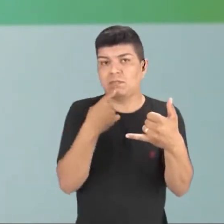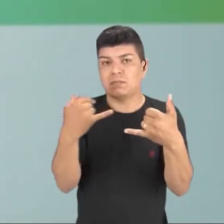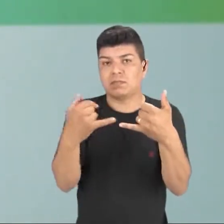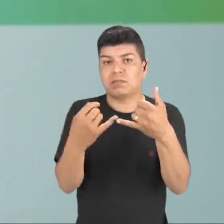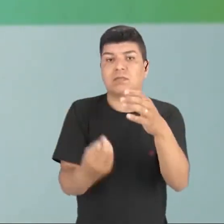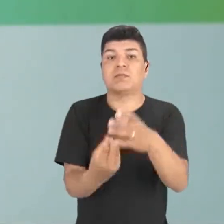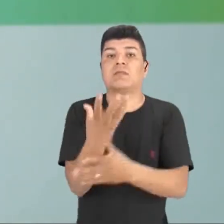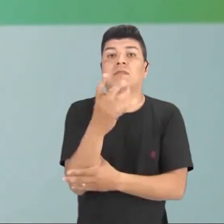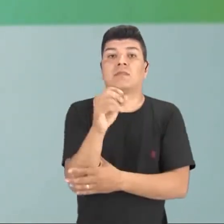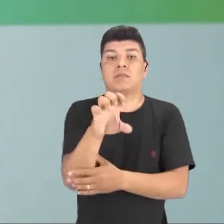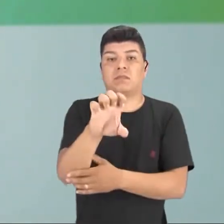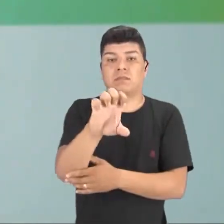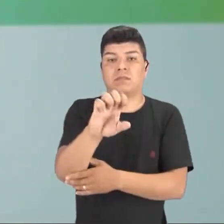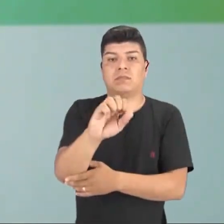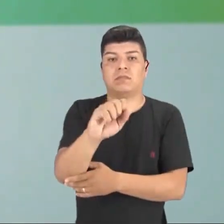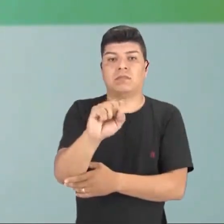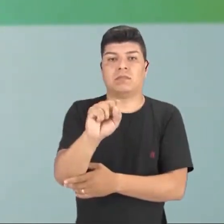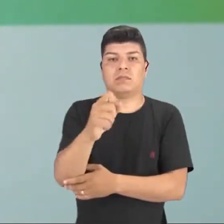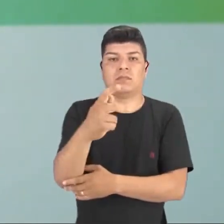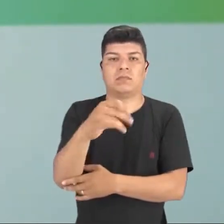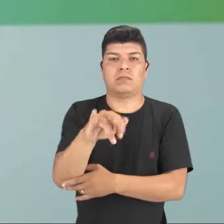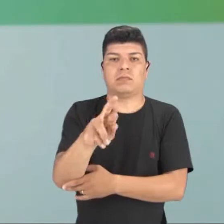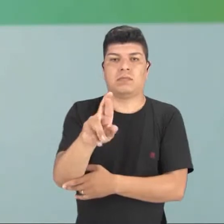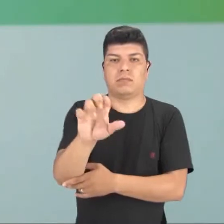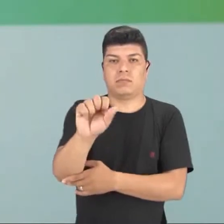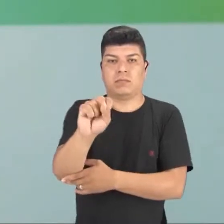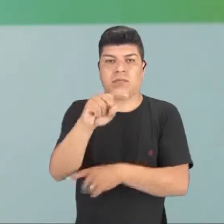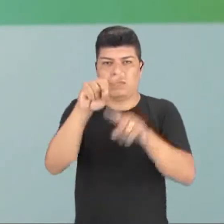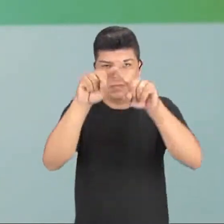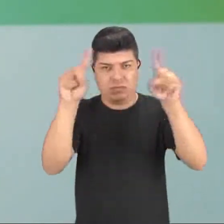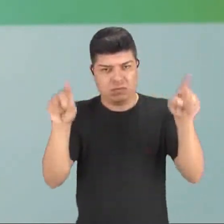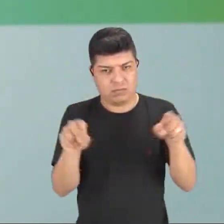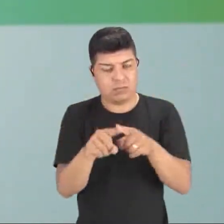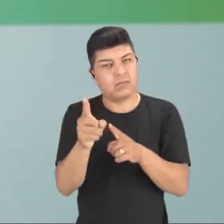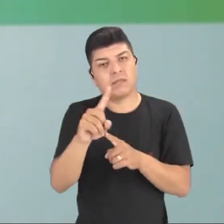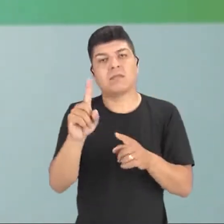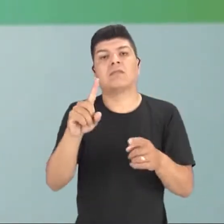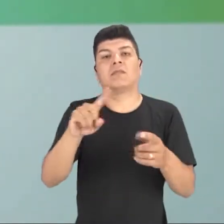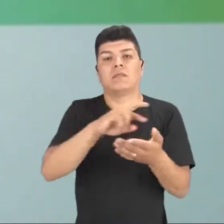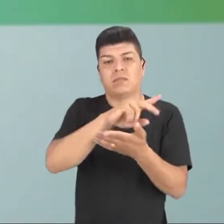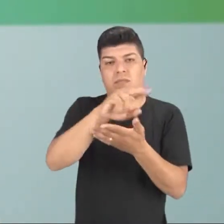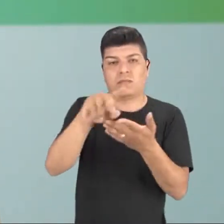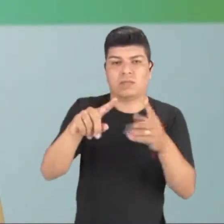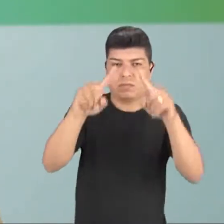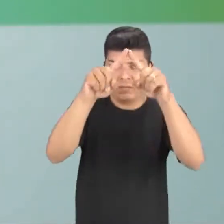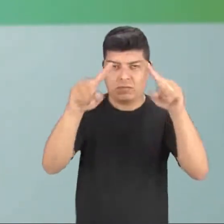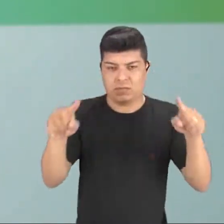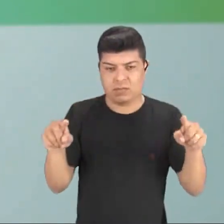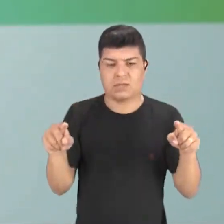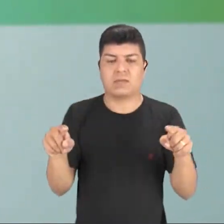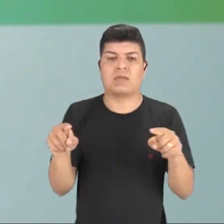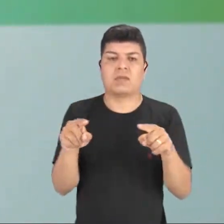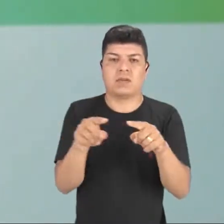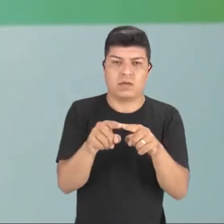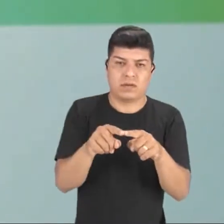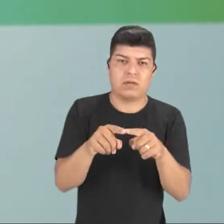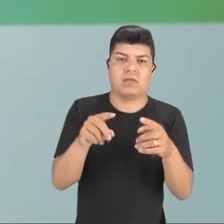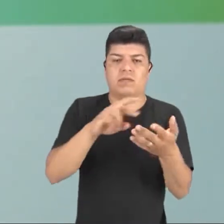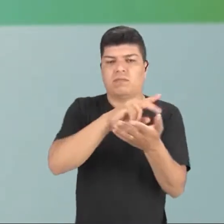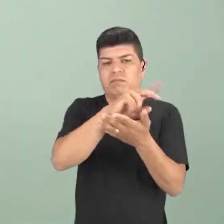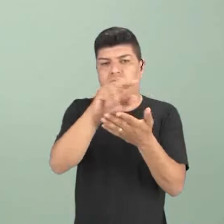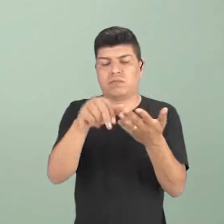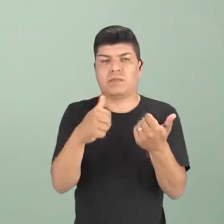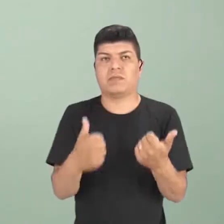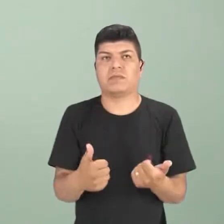ali vai gerar a espira. Lembrando que a espira não necessariamente ela é circular. Pode ter outras formas como triângulo, retângulo e